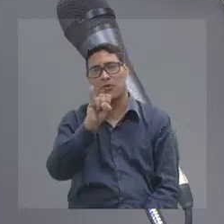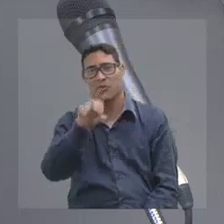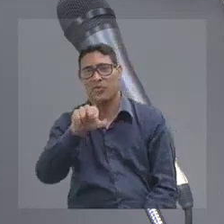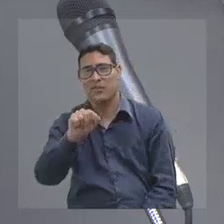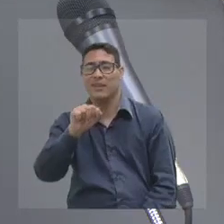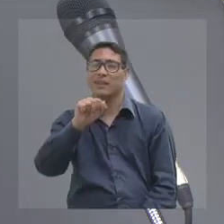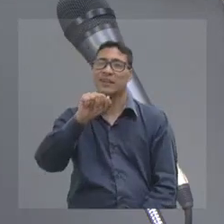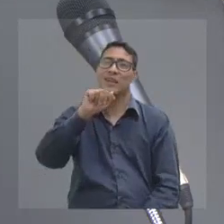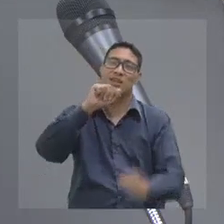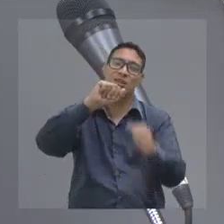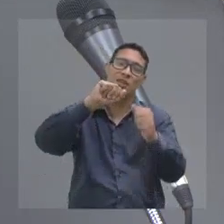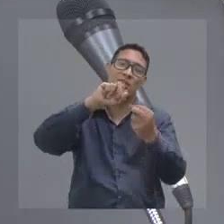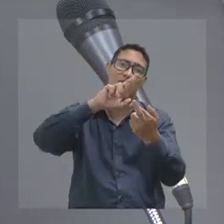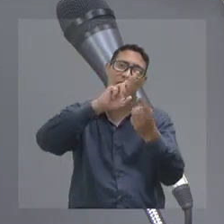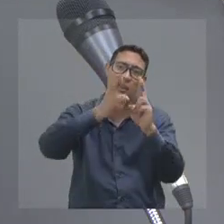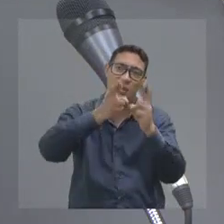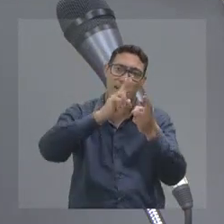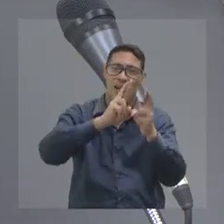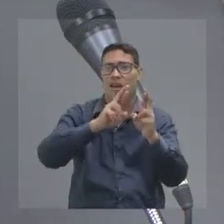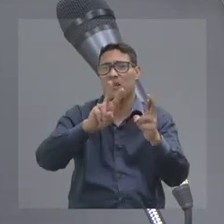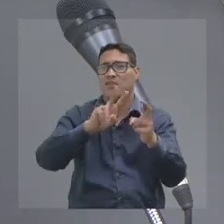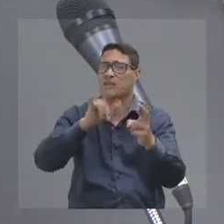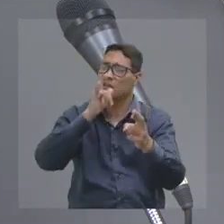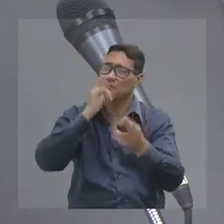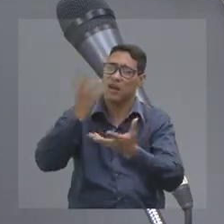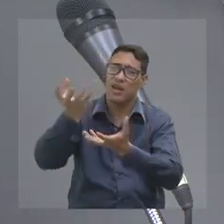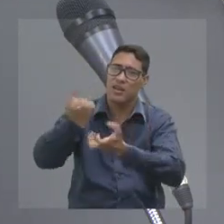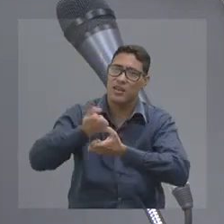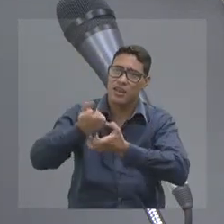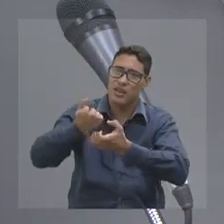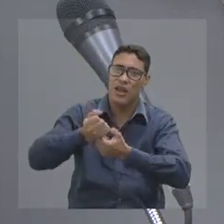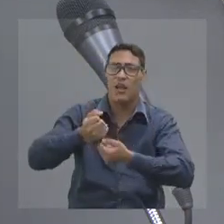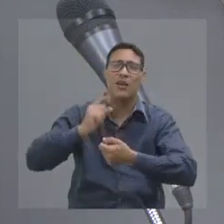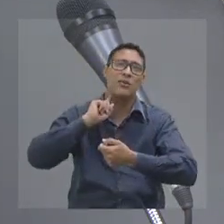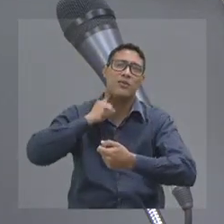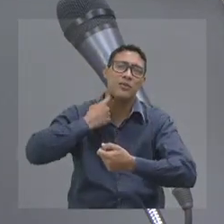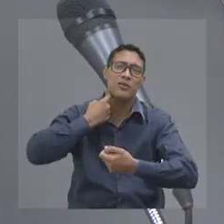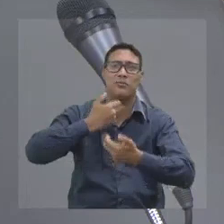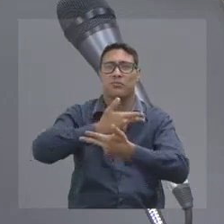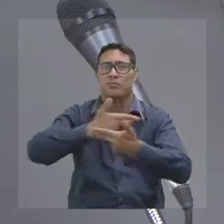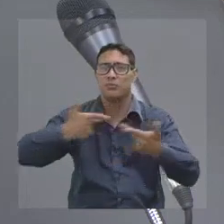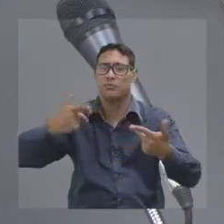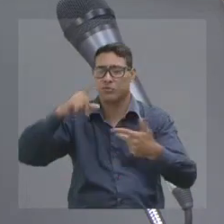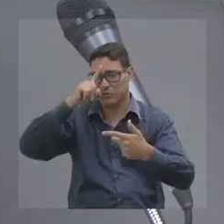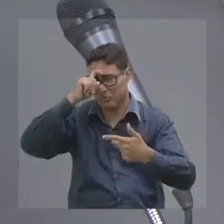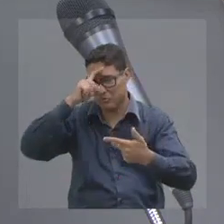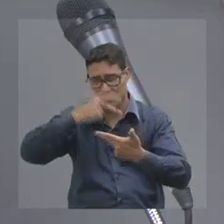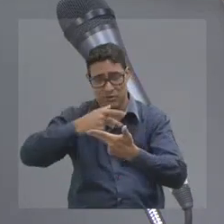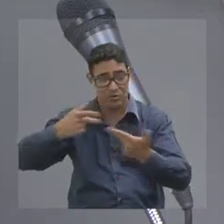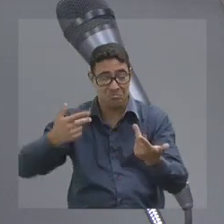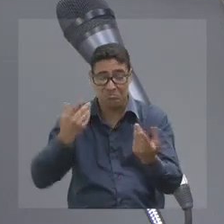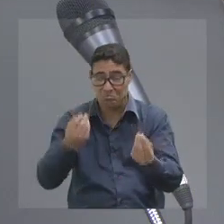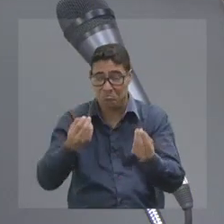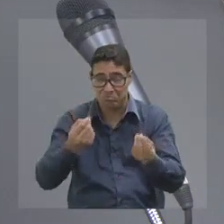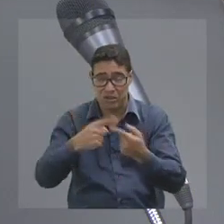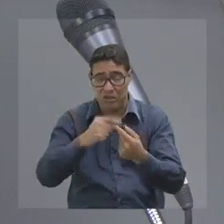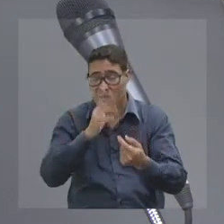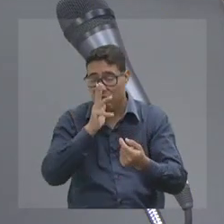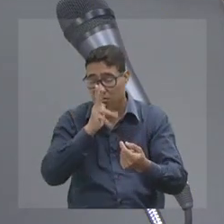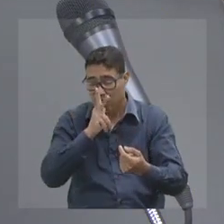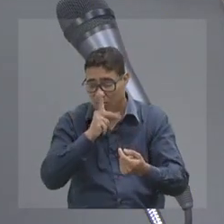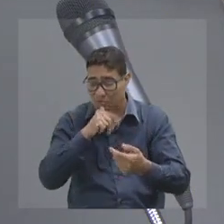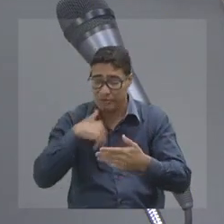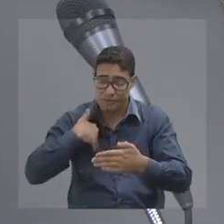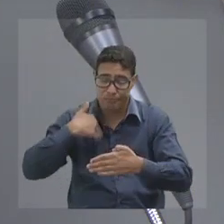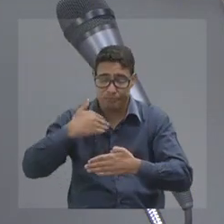ali consumir o bicho hospitalar ou seja não tem sentido essa demora da forma que muitas vezes